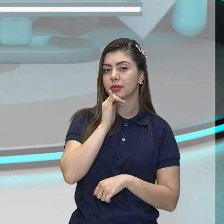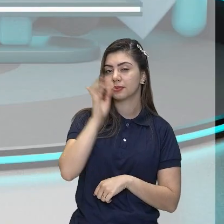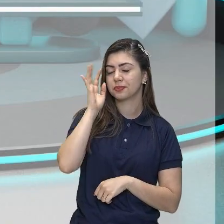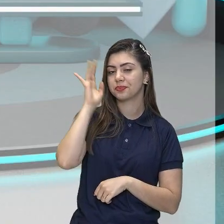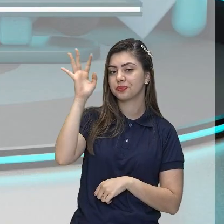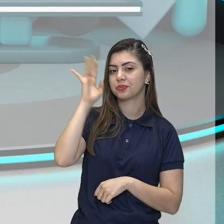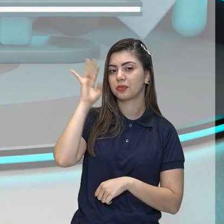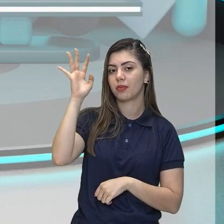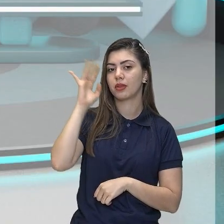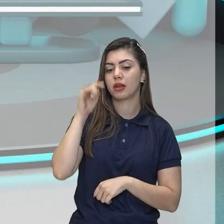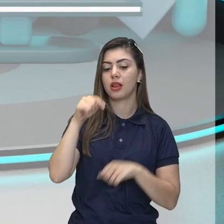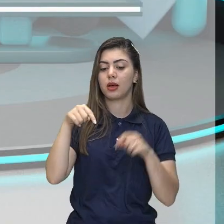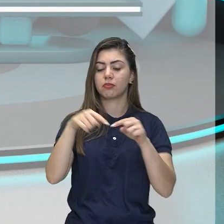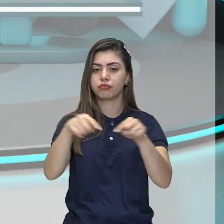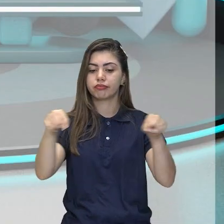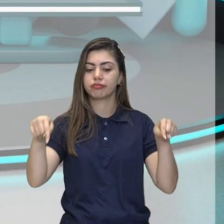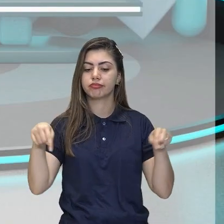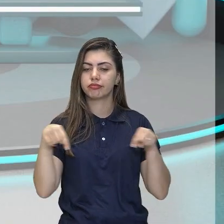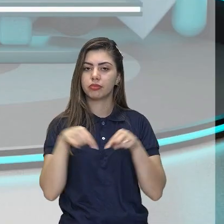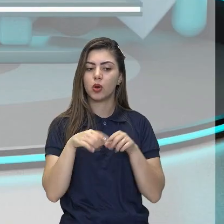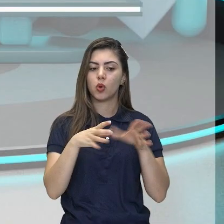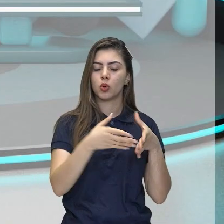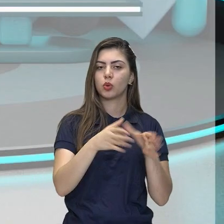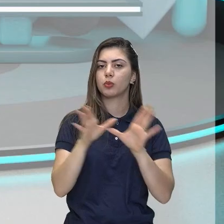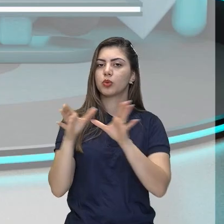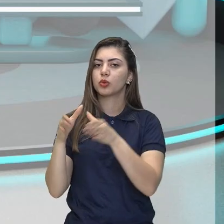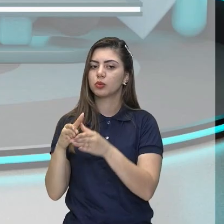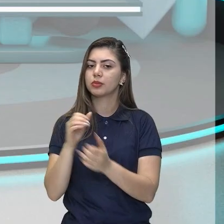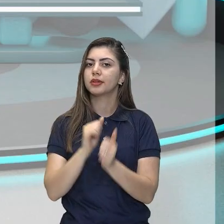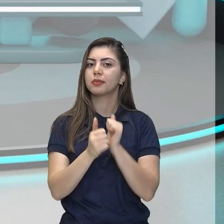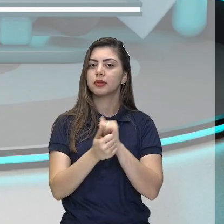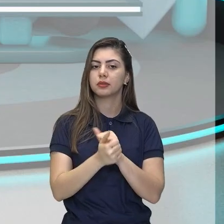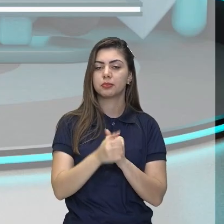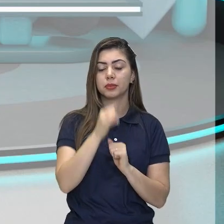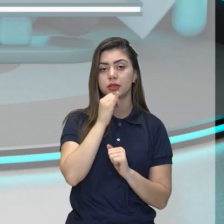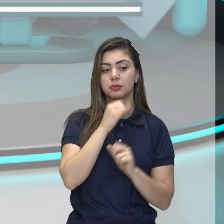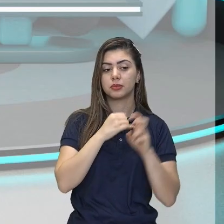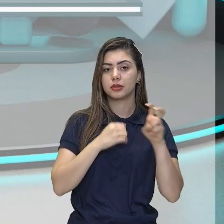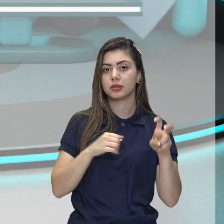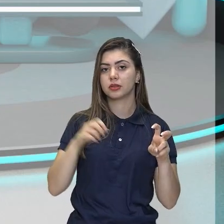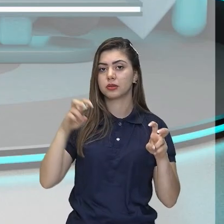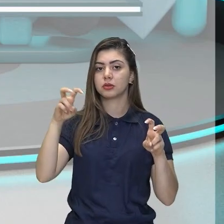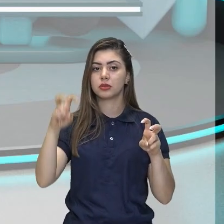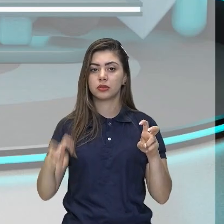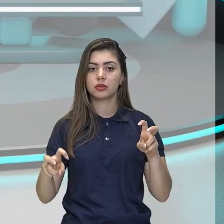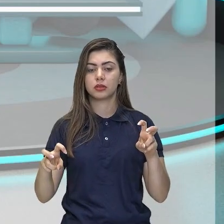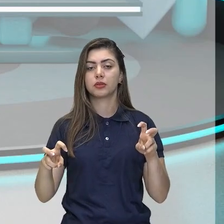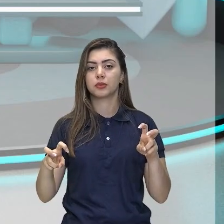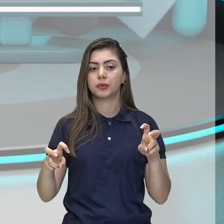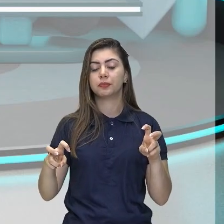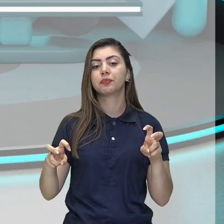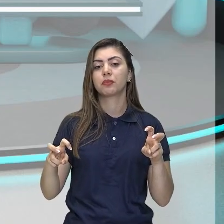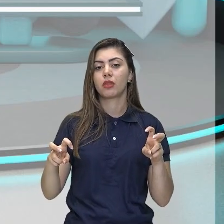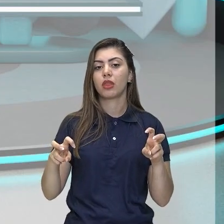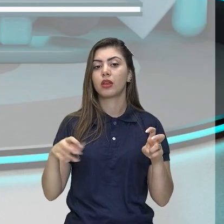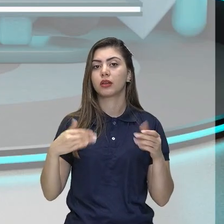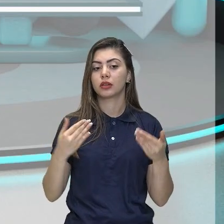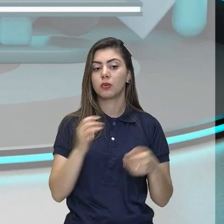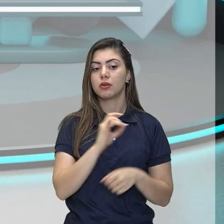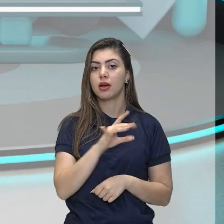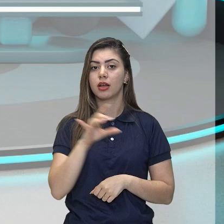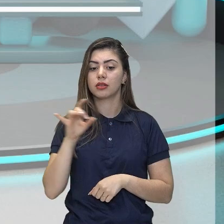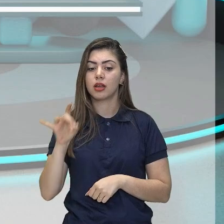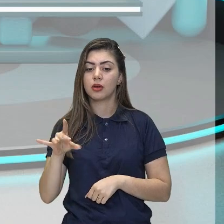quadra e as equipes são adaptadas. Então, cada time tem 5 jogadores. Um jogador em cada time é o